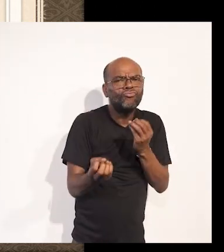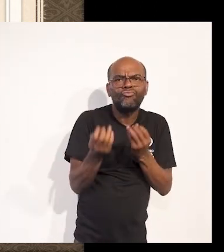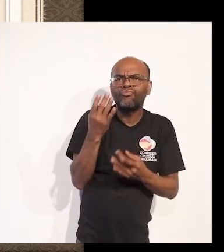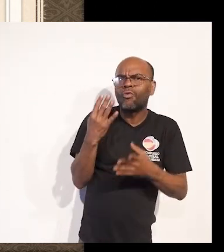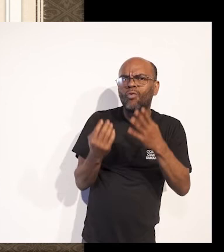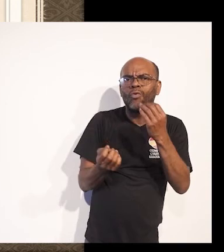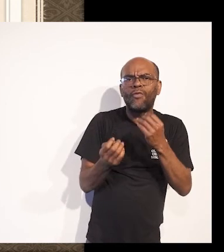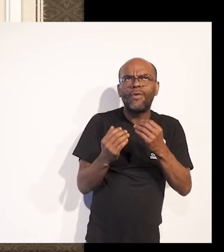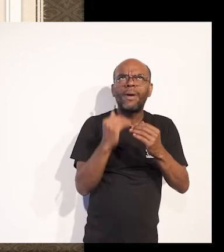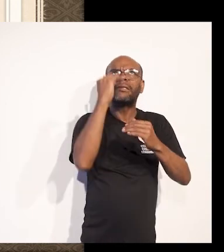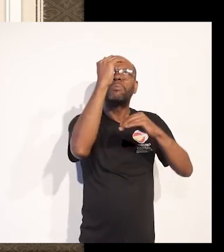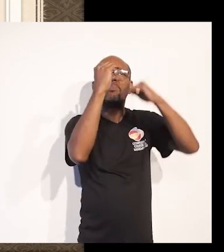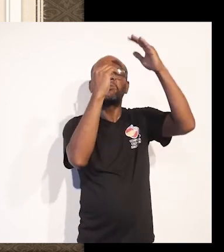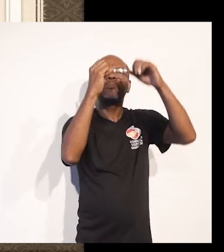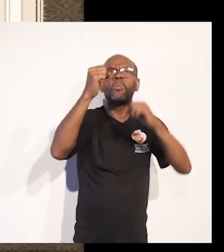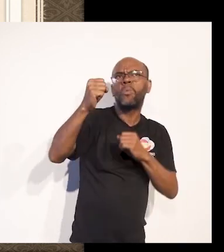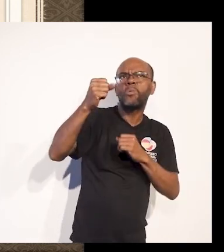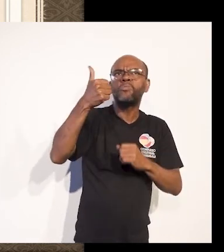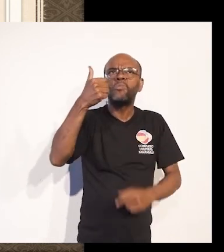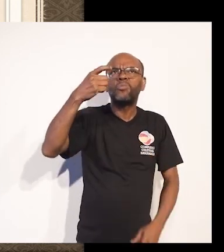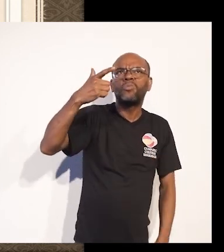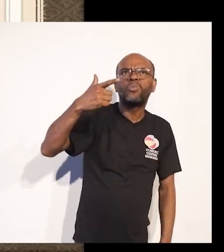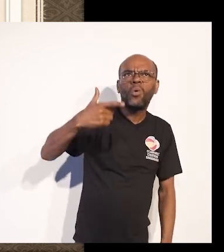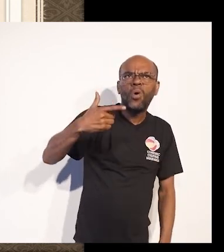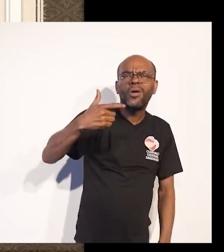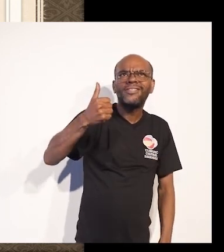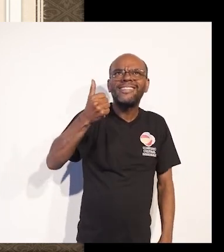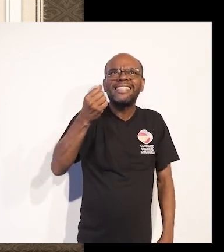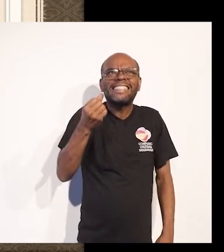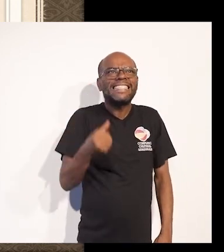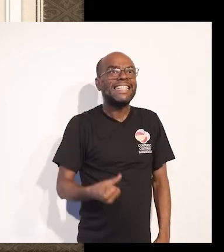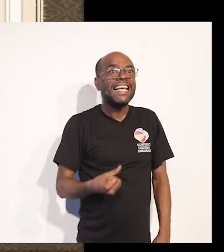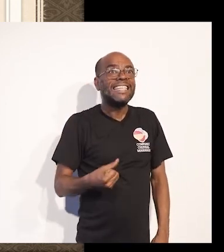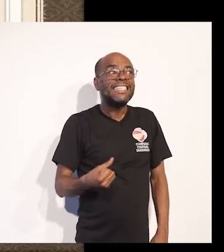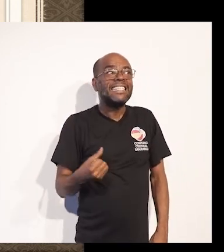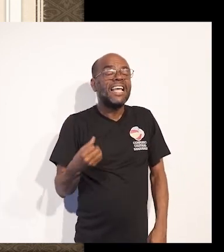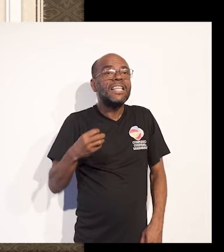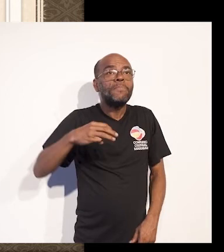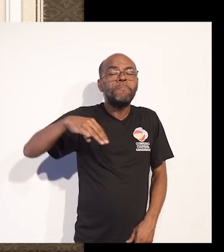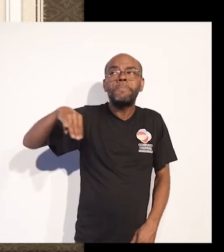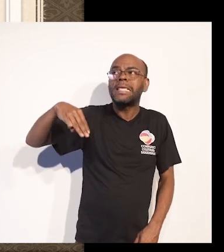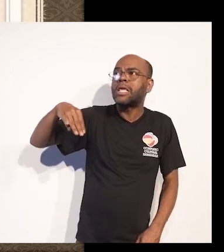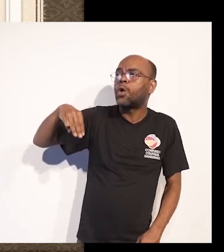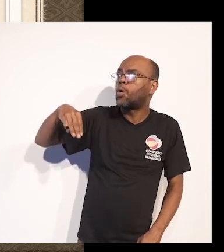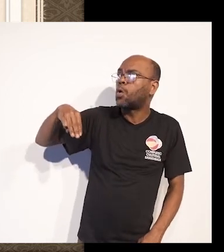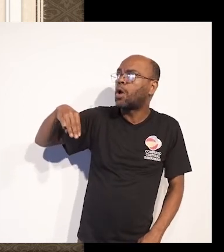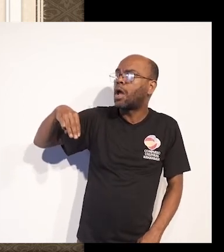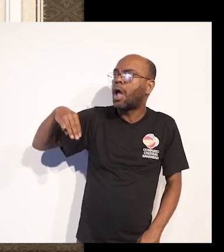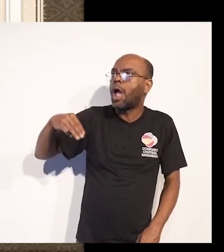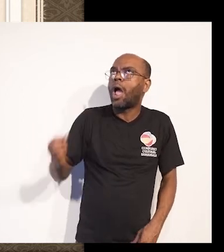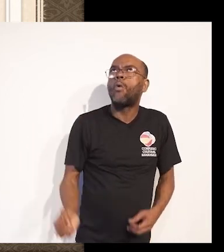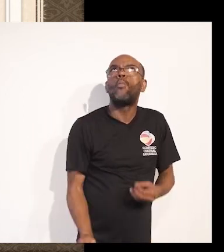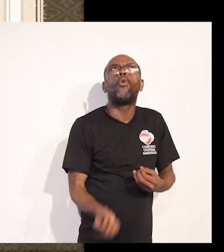Vai passando para os 8.000, 12.000, 16.000 kelvins. Quando chega a 16.000 kelvins, a